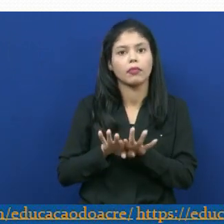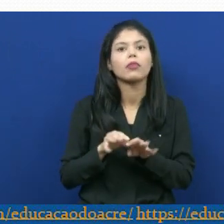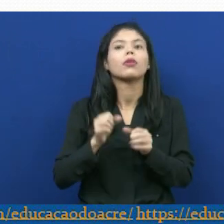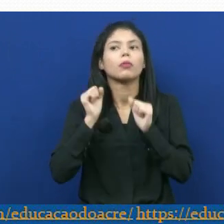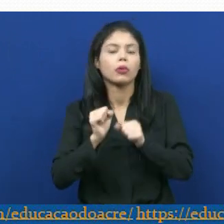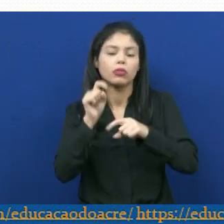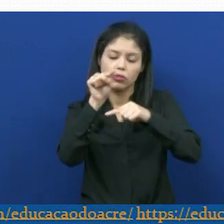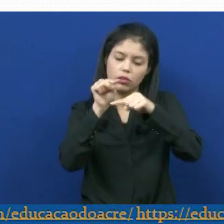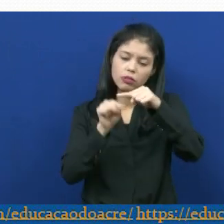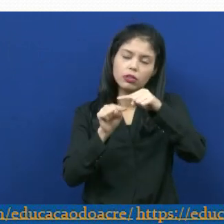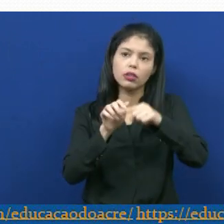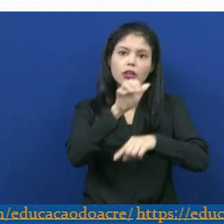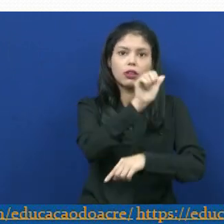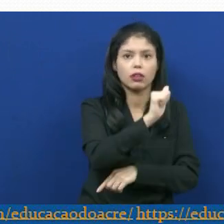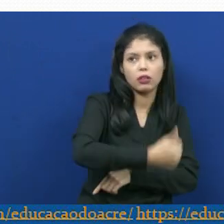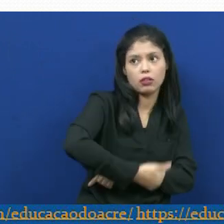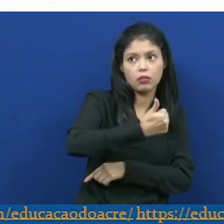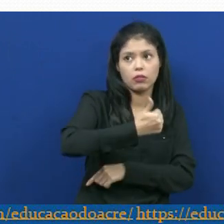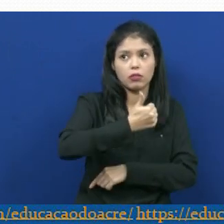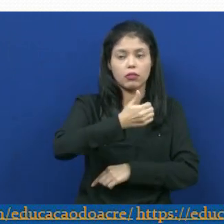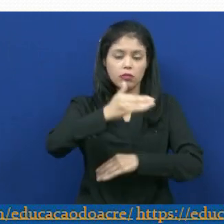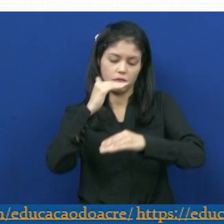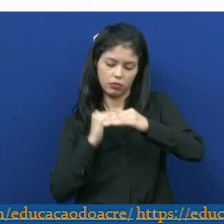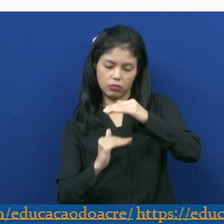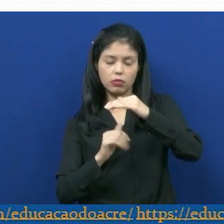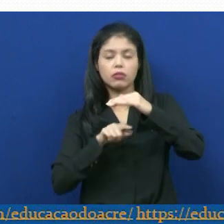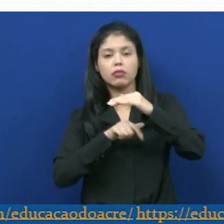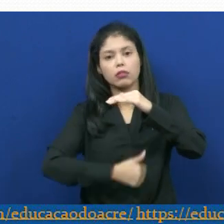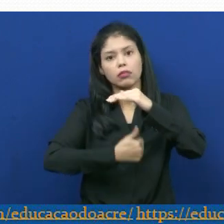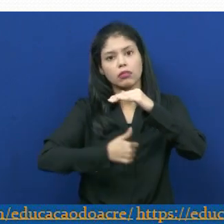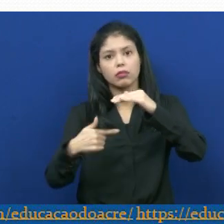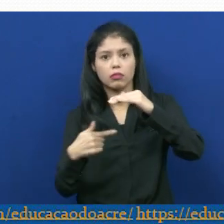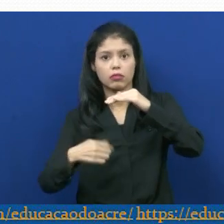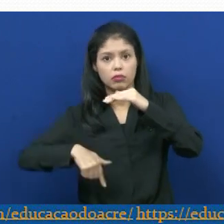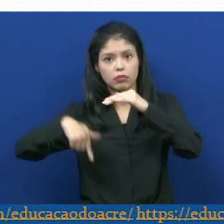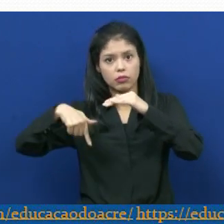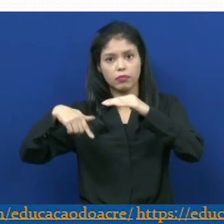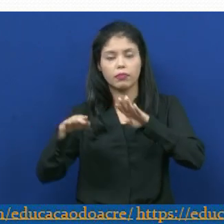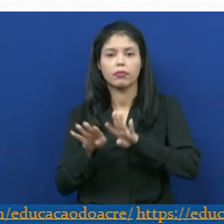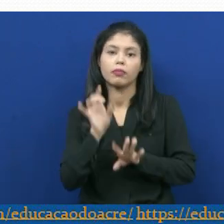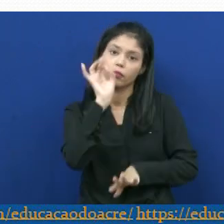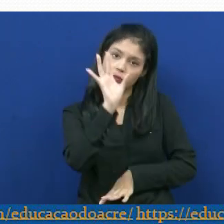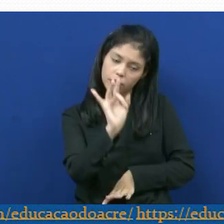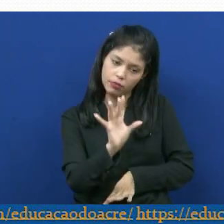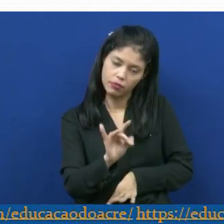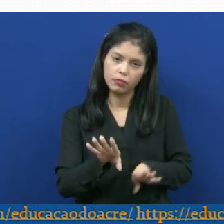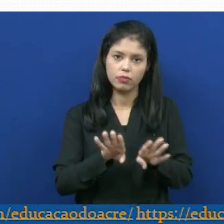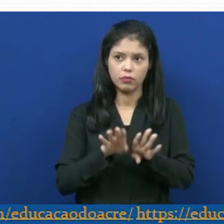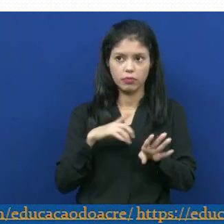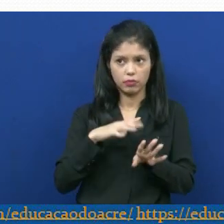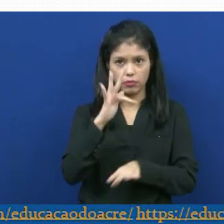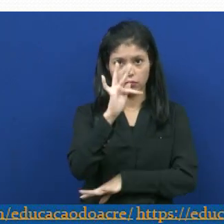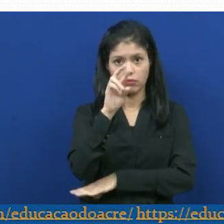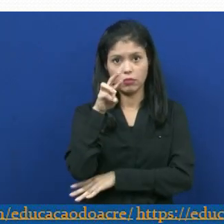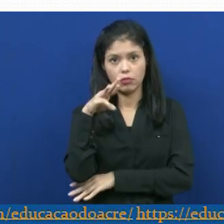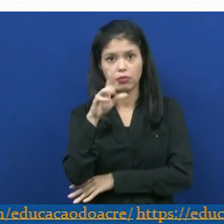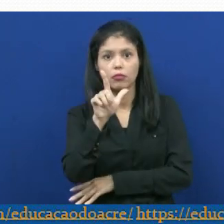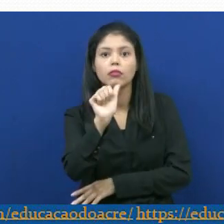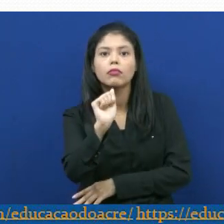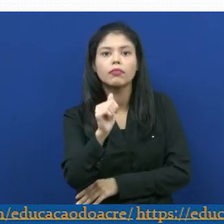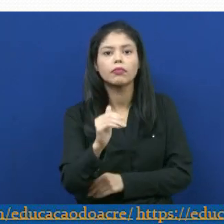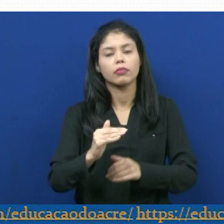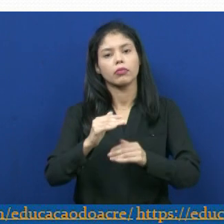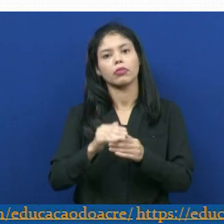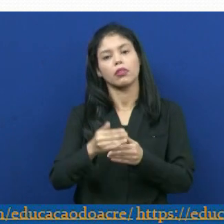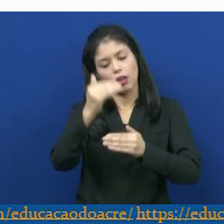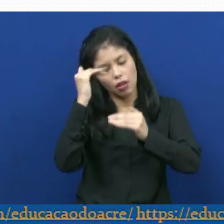eu dividir A1 por 1 menos Q. Cada elemento dessas fórmulas, você vê na